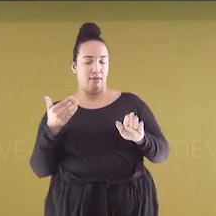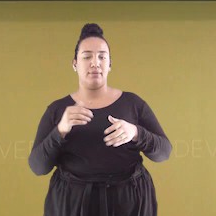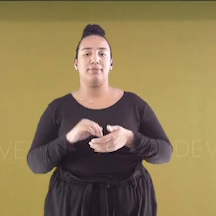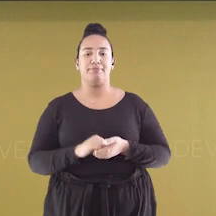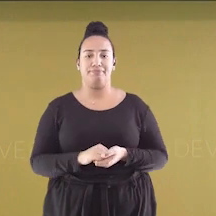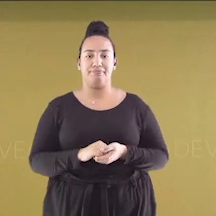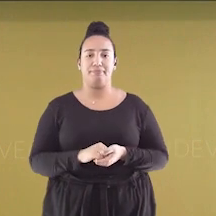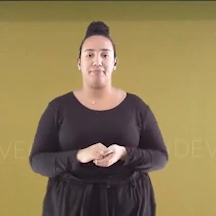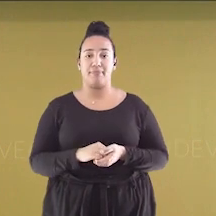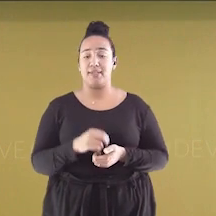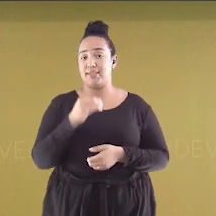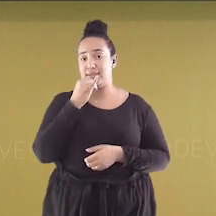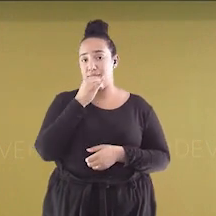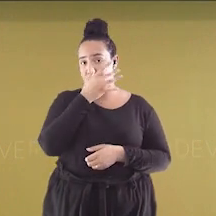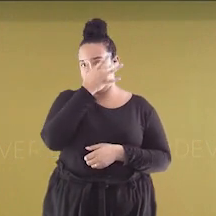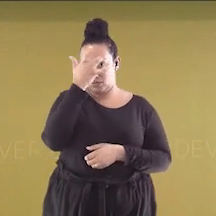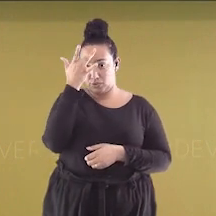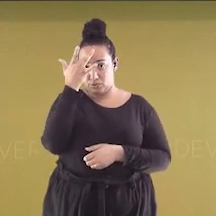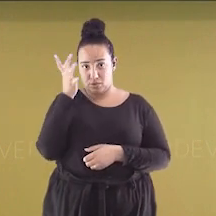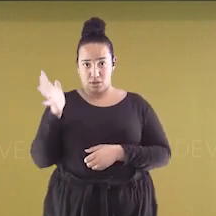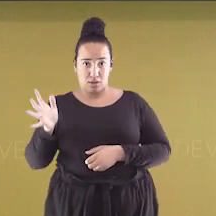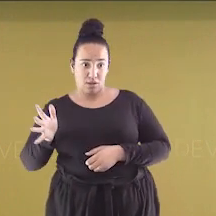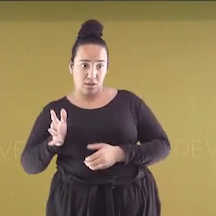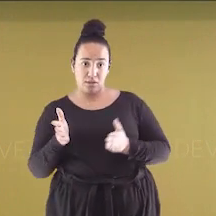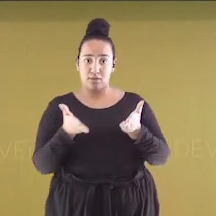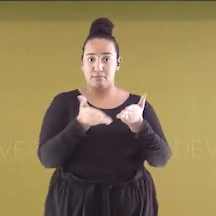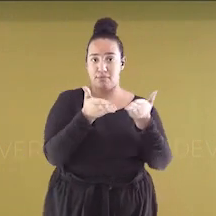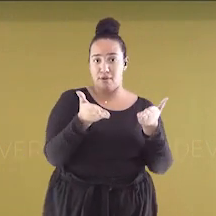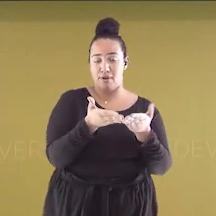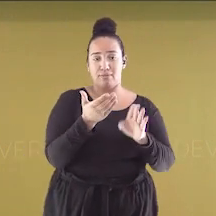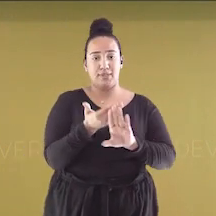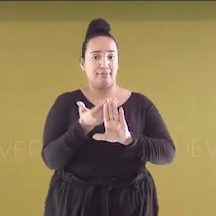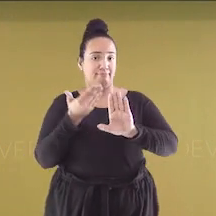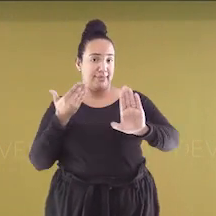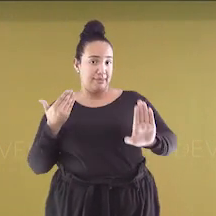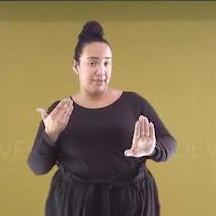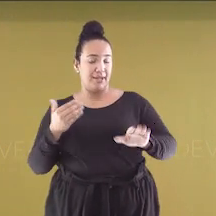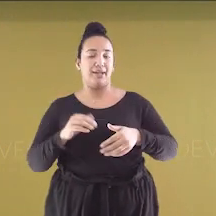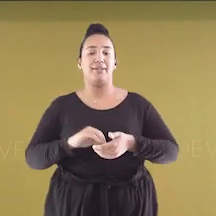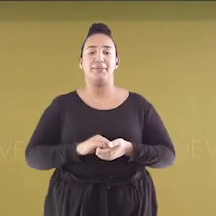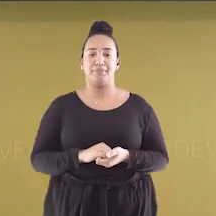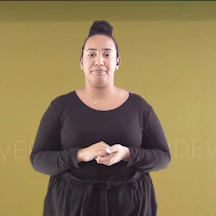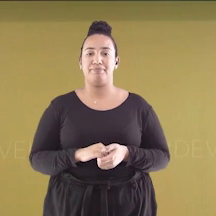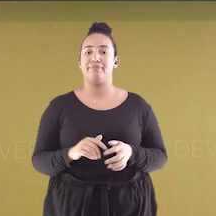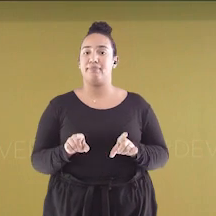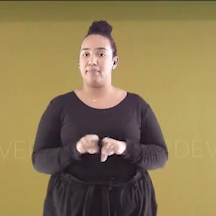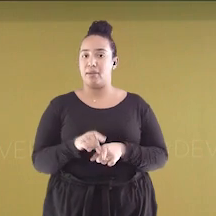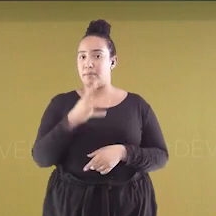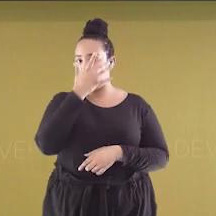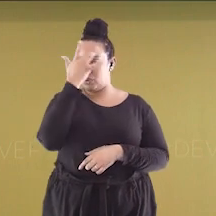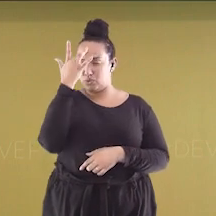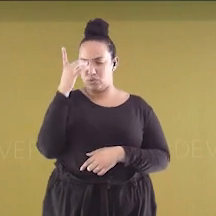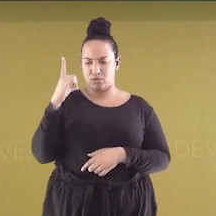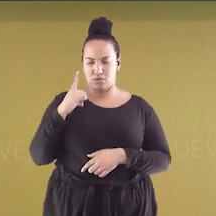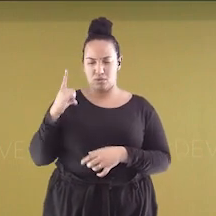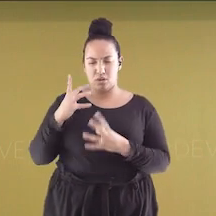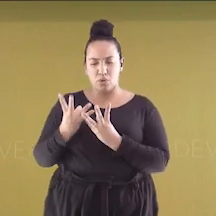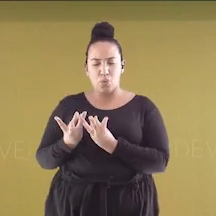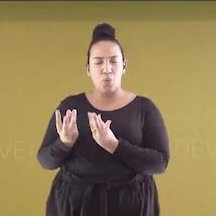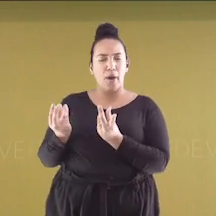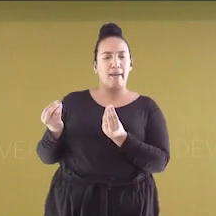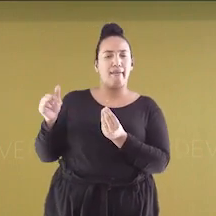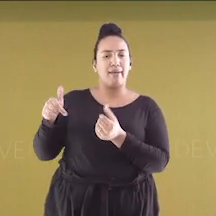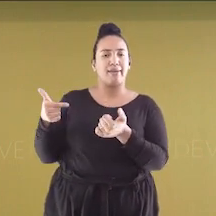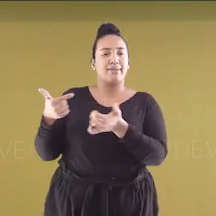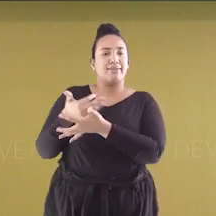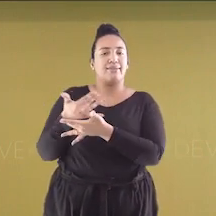seja, separando pessoas de diferentes classes sociais, e aquelas que possuem acesso de qualidade às